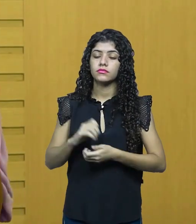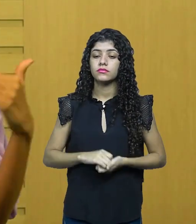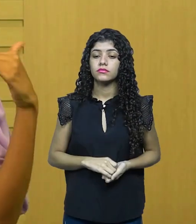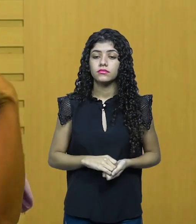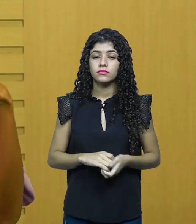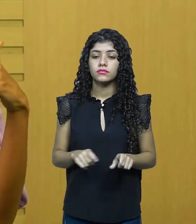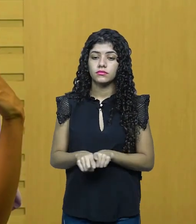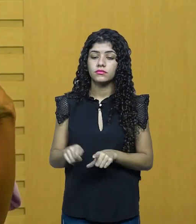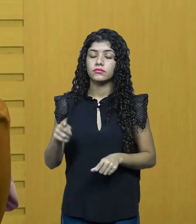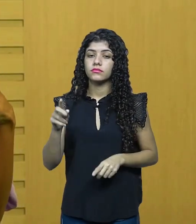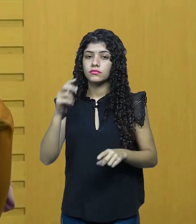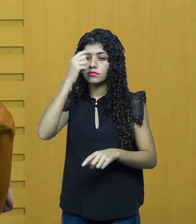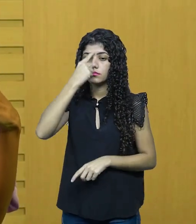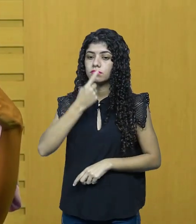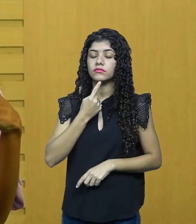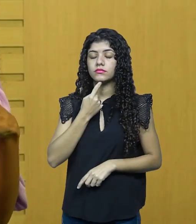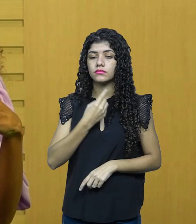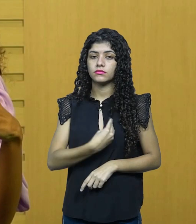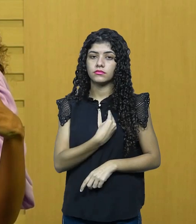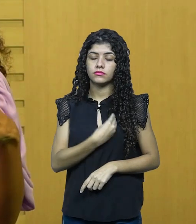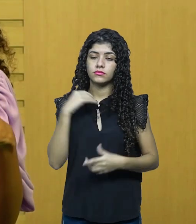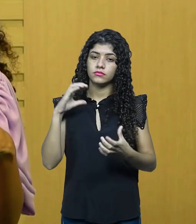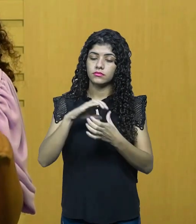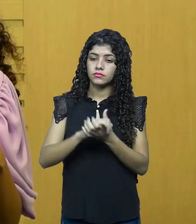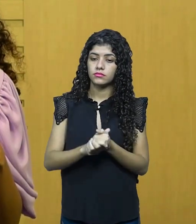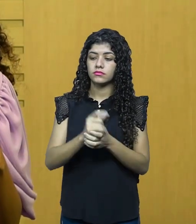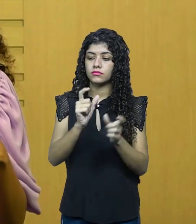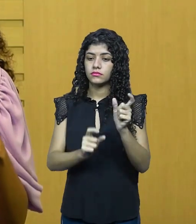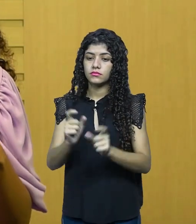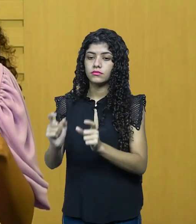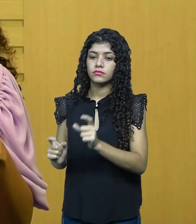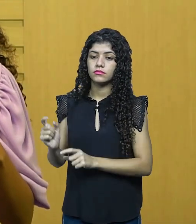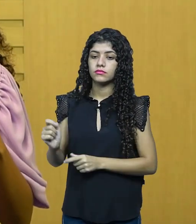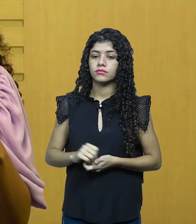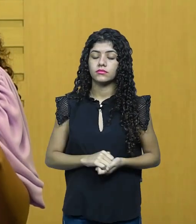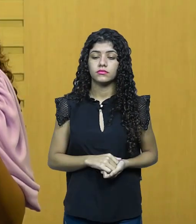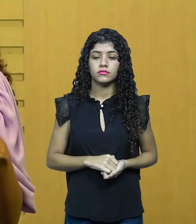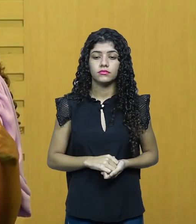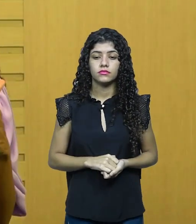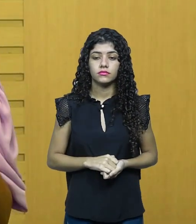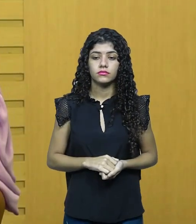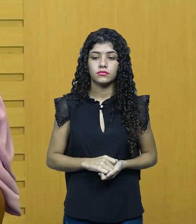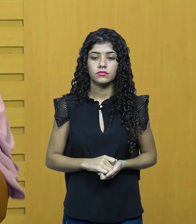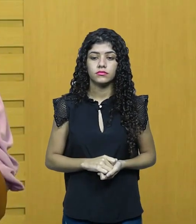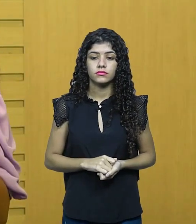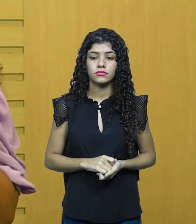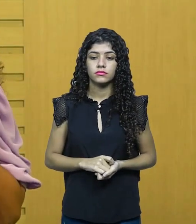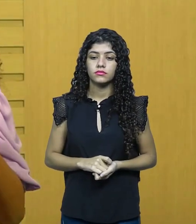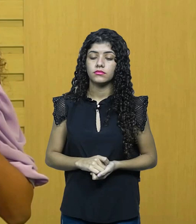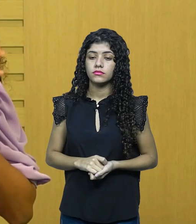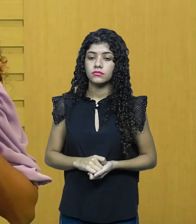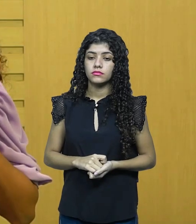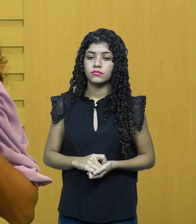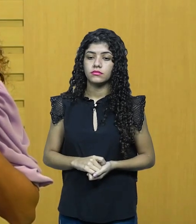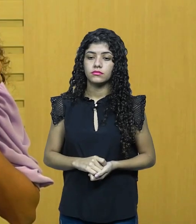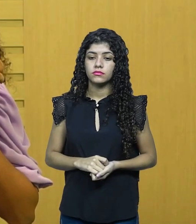abrir um cabeçalho com montagem, 2 pontos, imagens da vida matrimonial de fulano e ciclano. No caso,